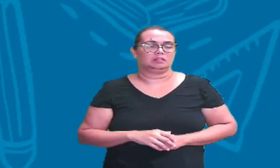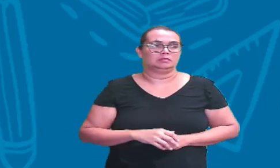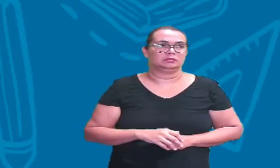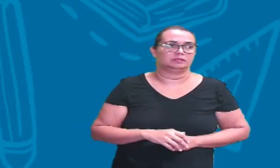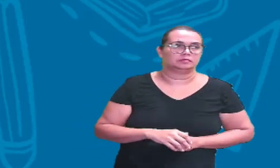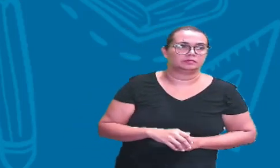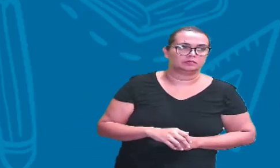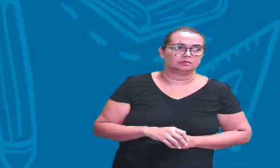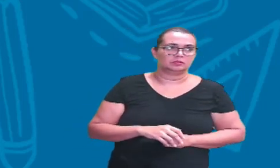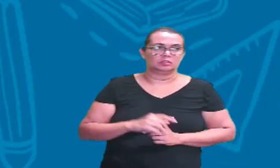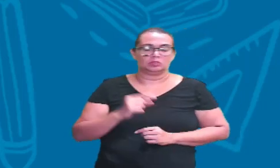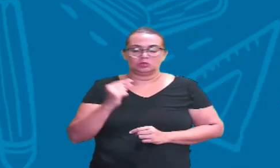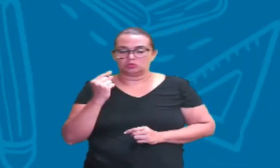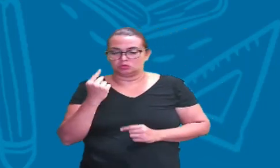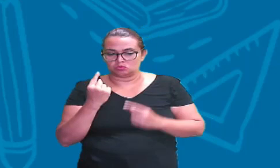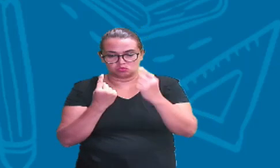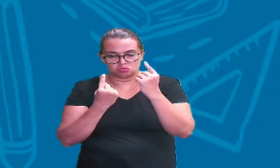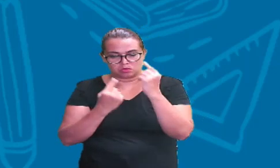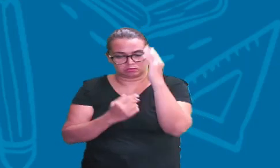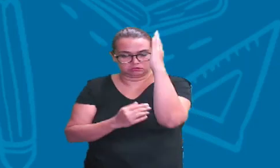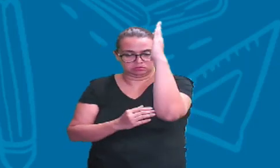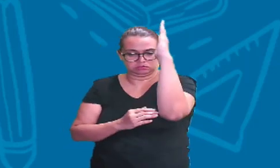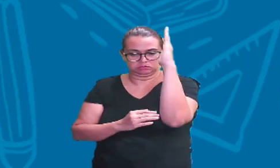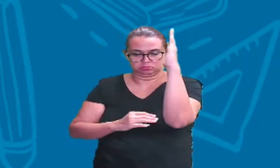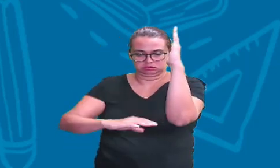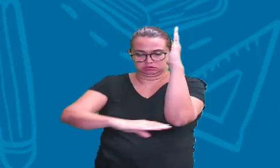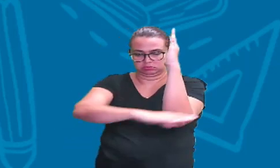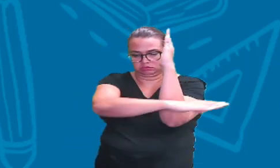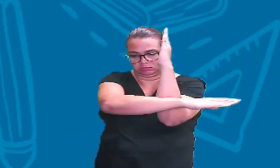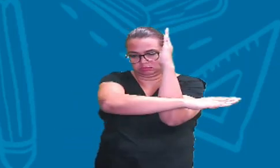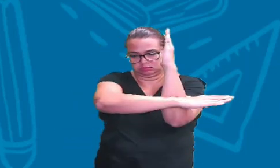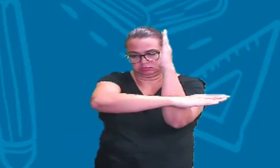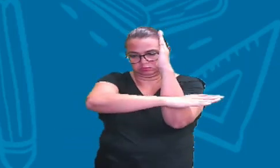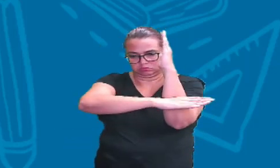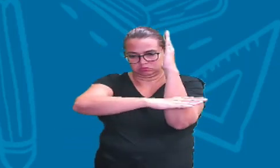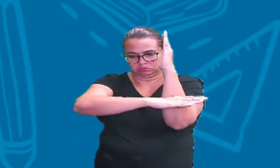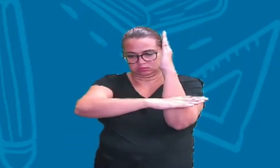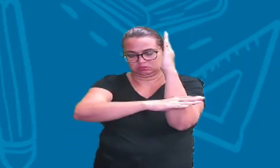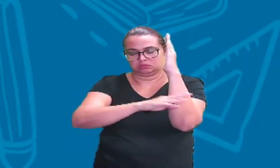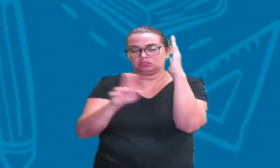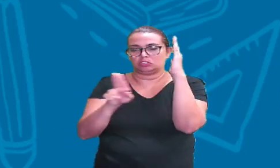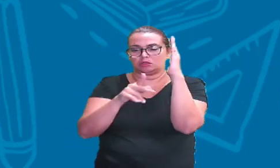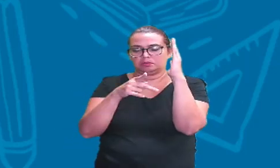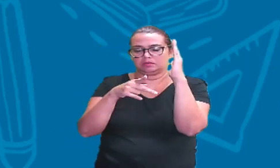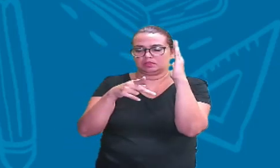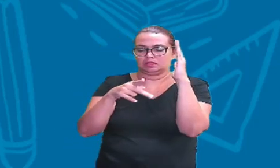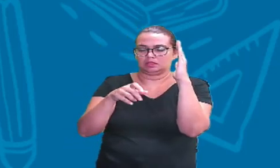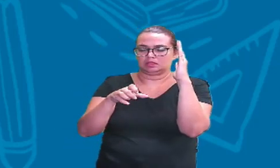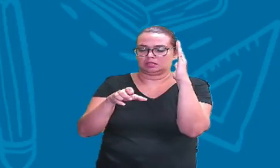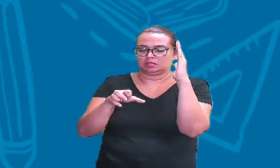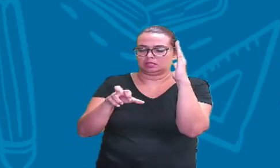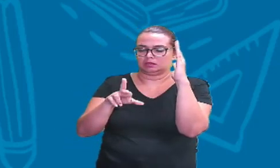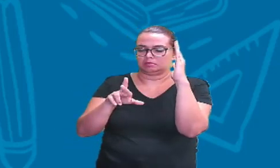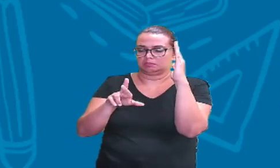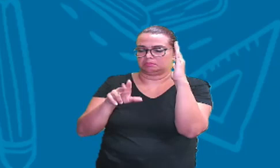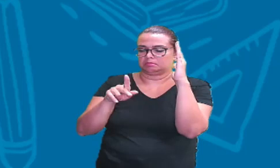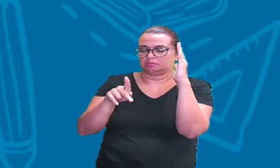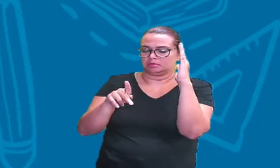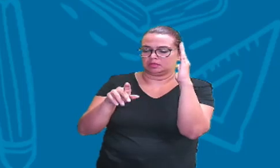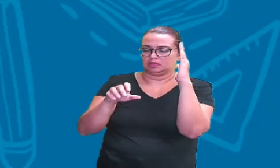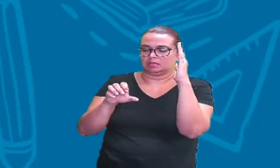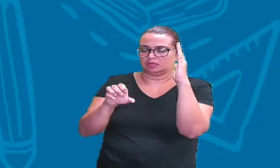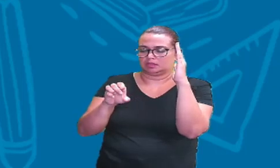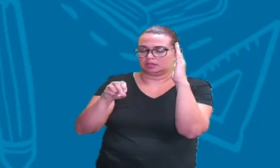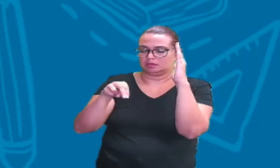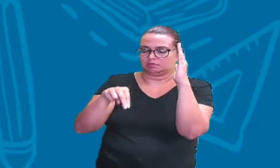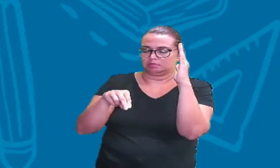reta, ela é chamada de perpendicular. Ela pode também ser chamada de retas paralelas